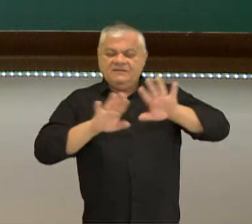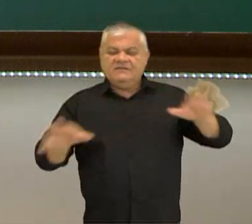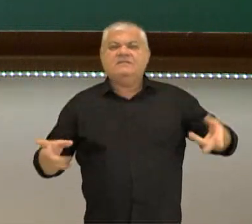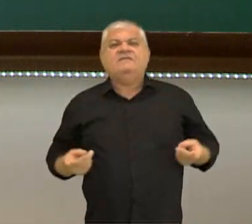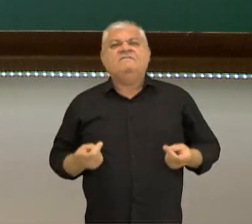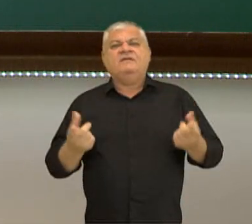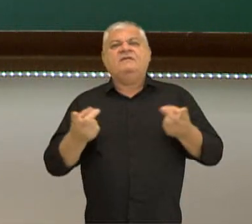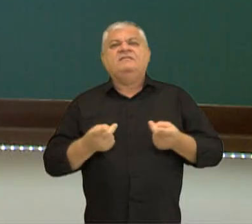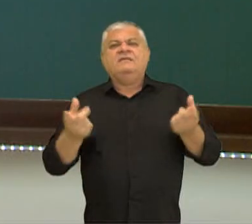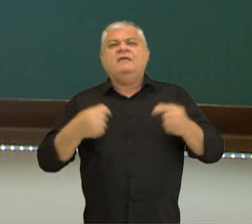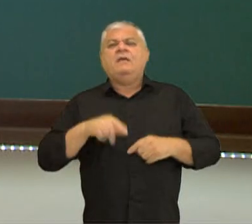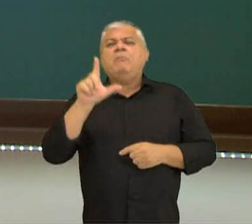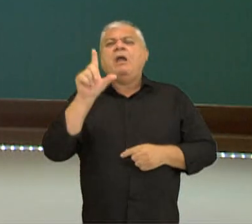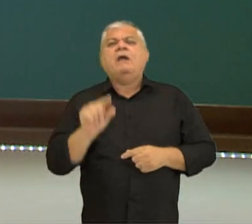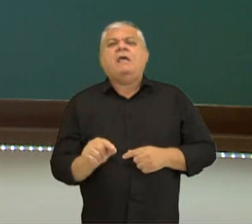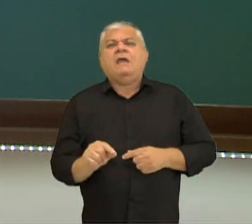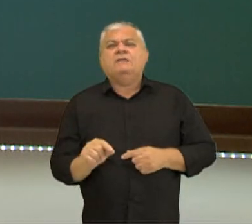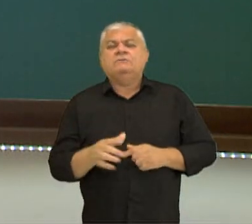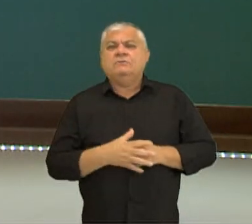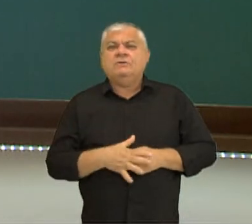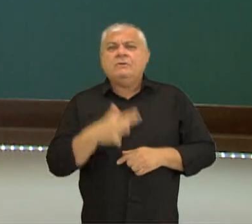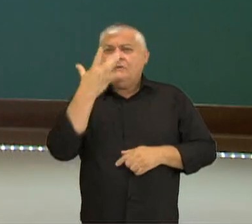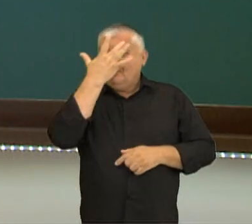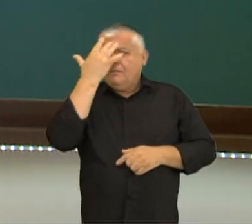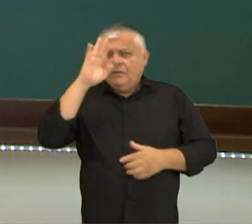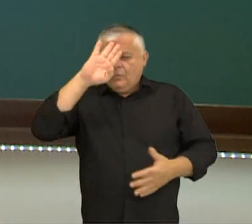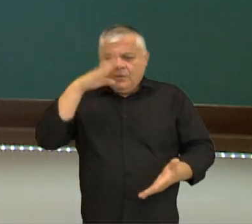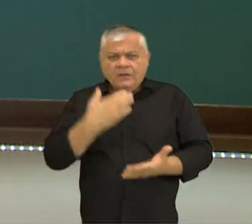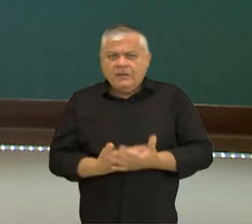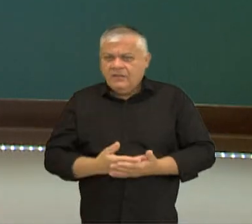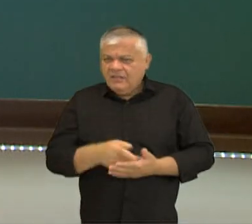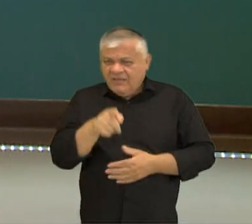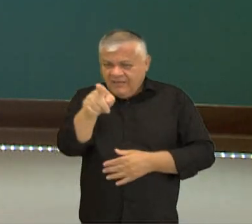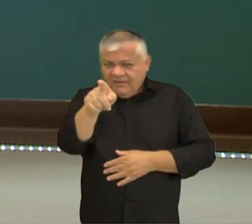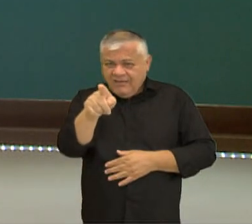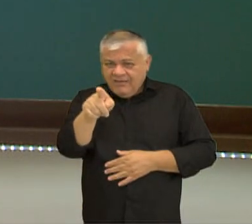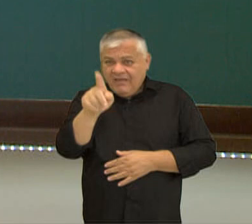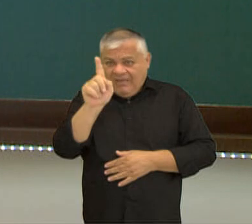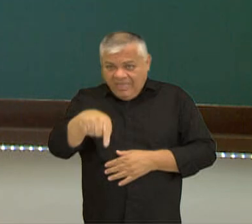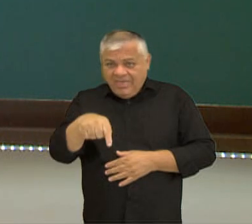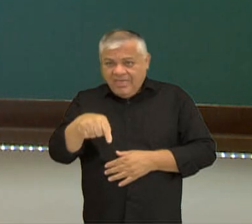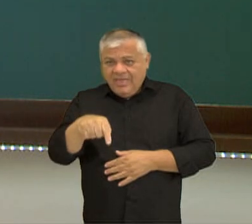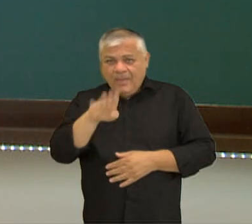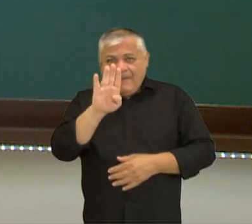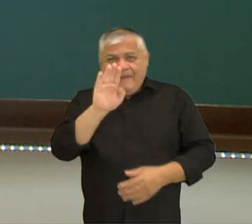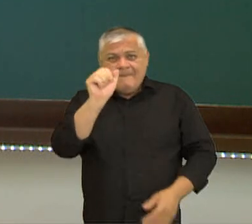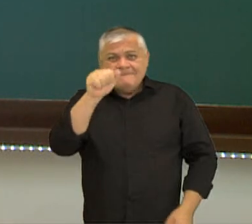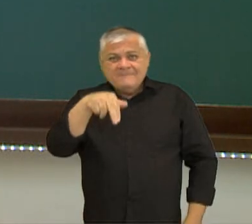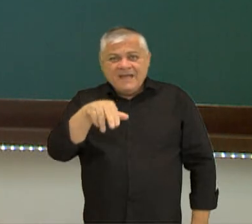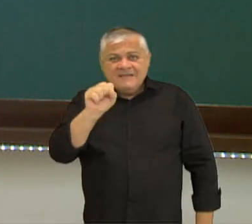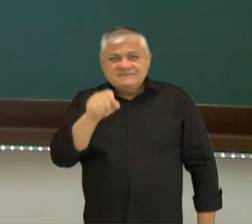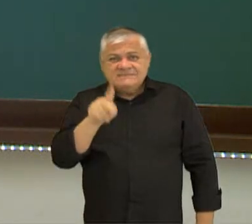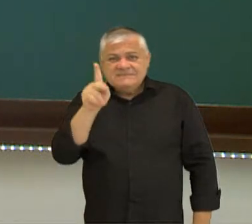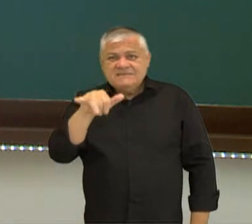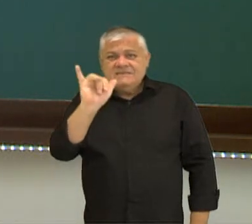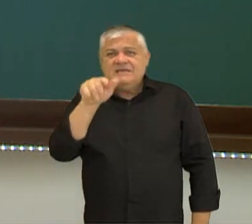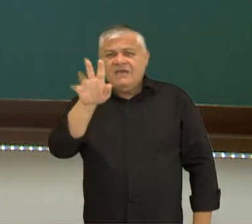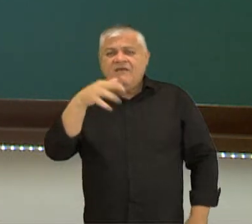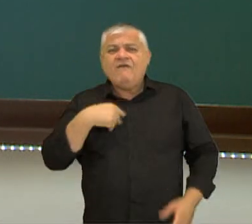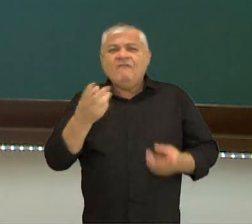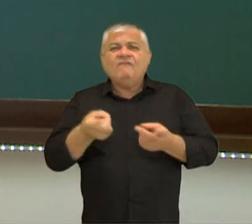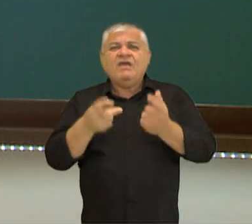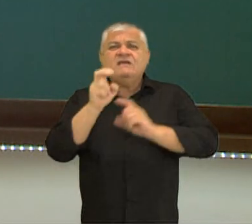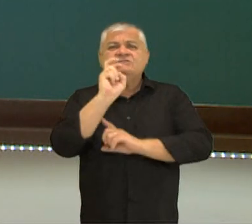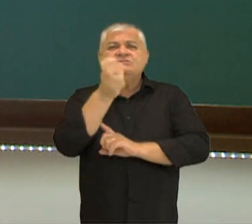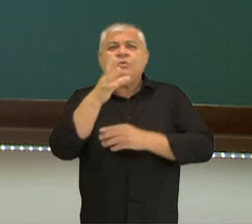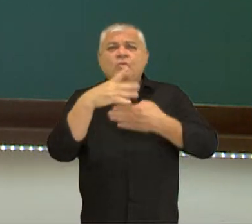barato. Muitas pessoas não acreditaram que era o Banksy, imagine, obras lá por $5, né? Não acreditaram que